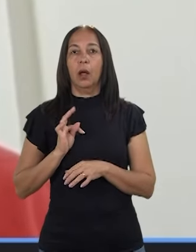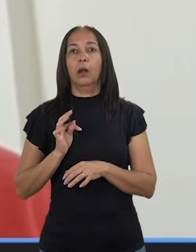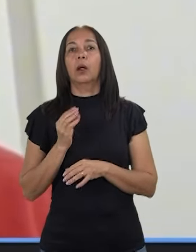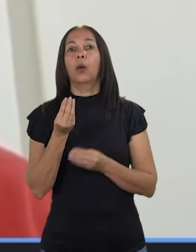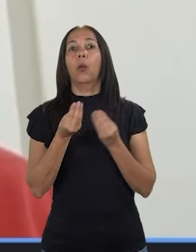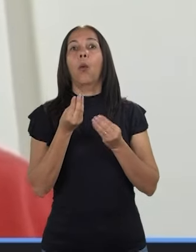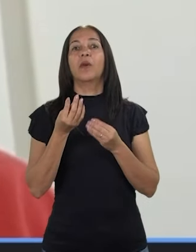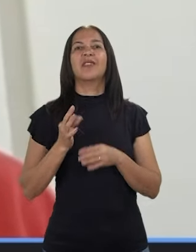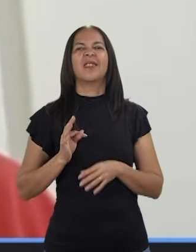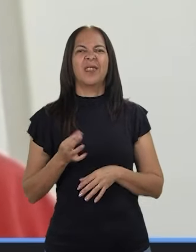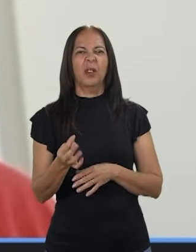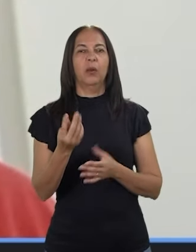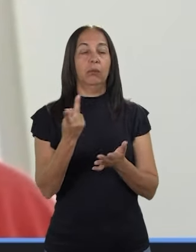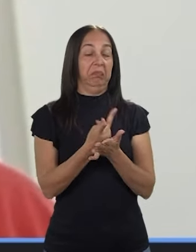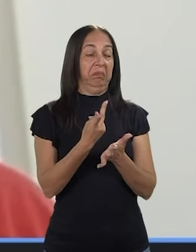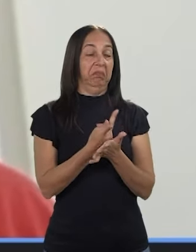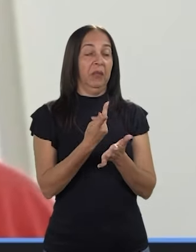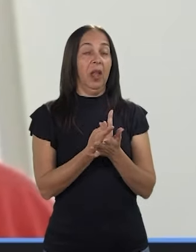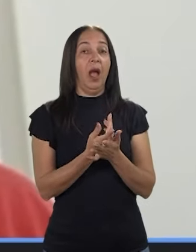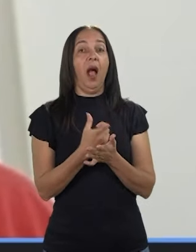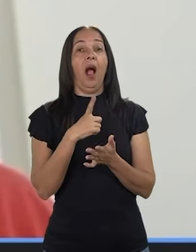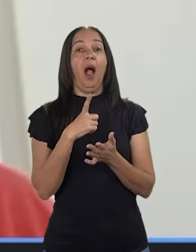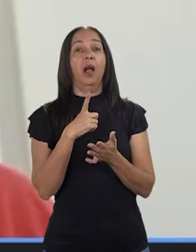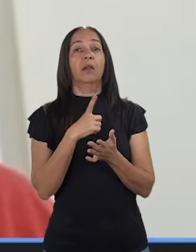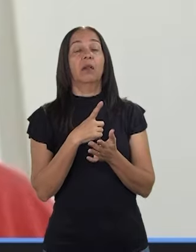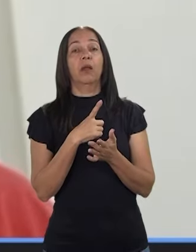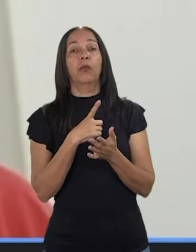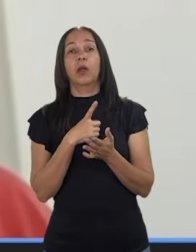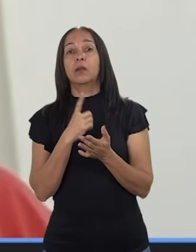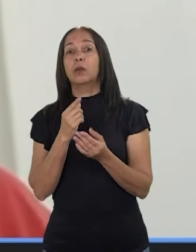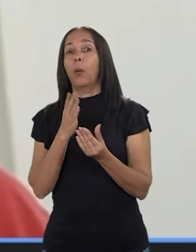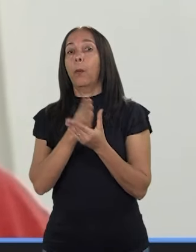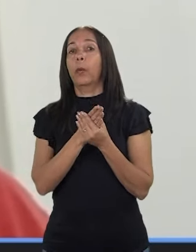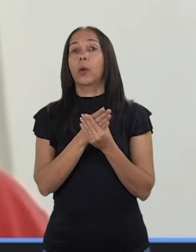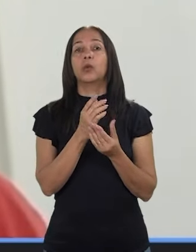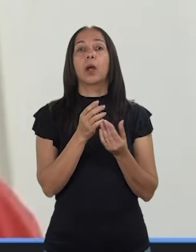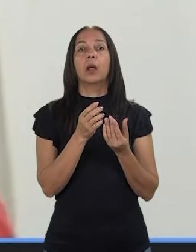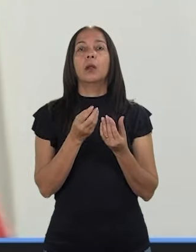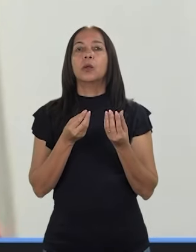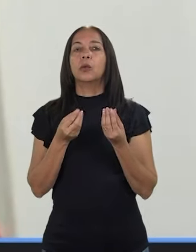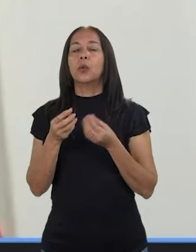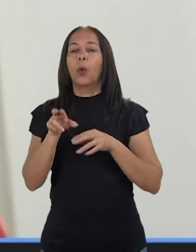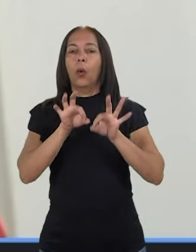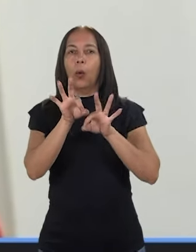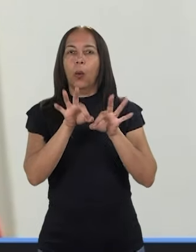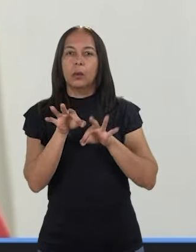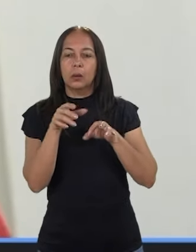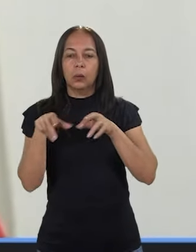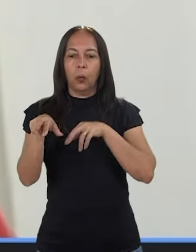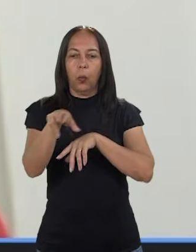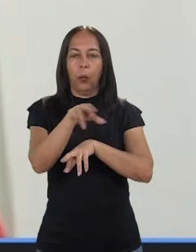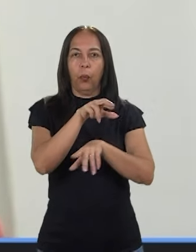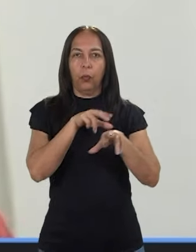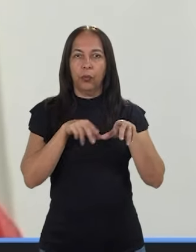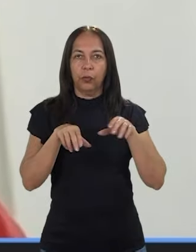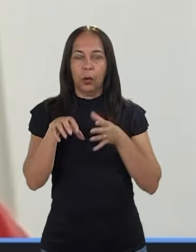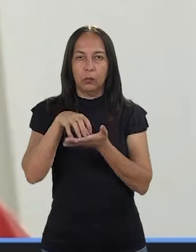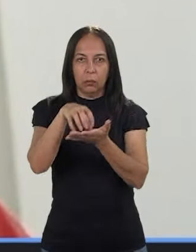Essas tecnologias são falhas a gente eh entrou com um processo de campanha junto com várias outras organizações da sociedade civil aqui de Recife